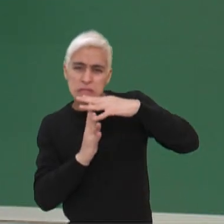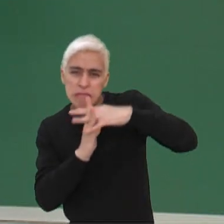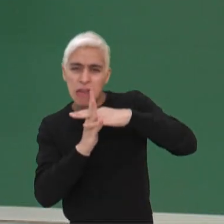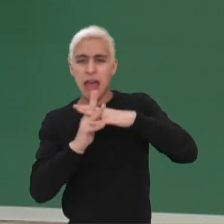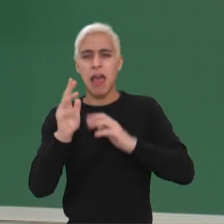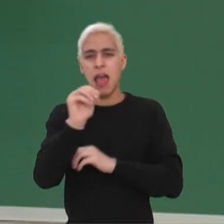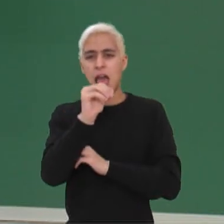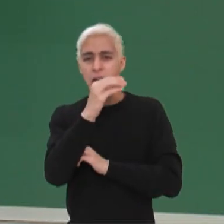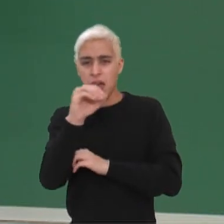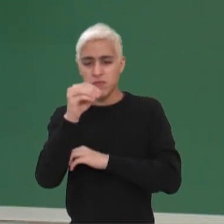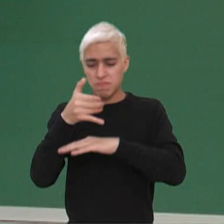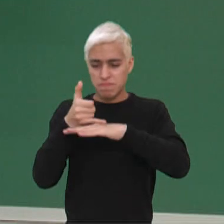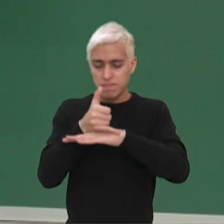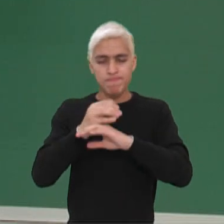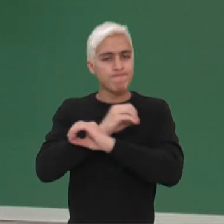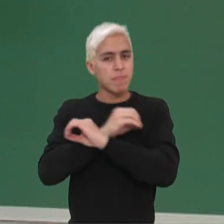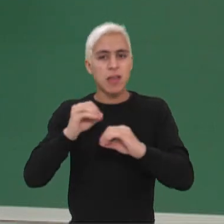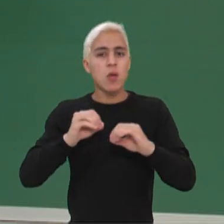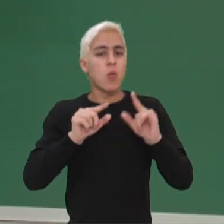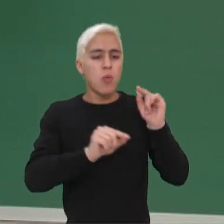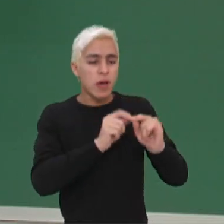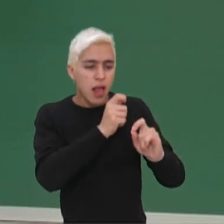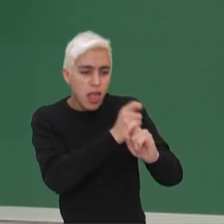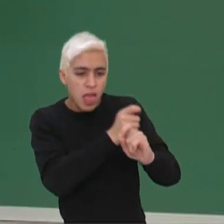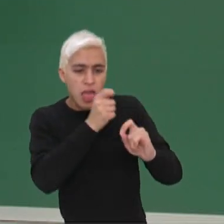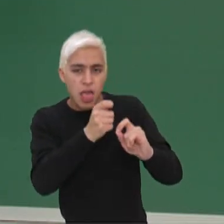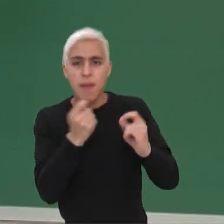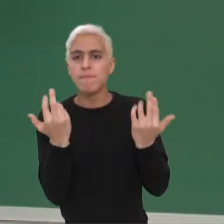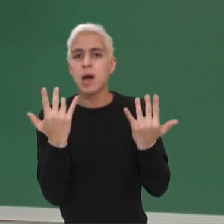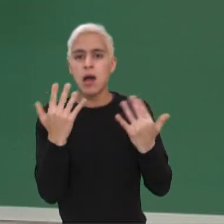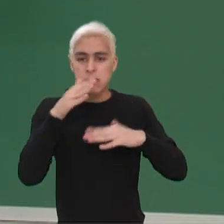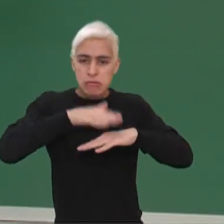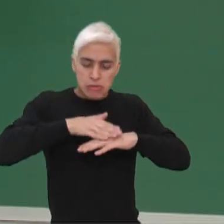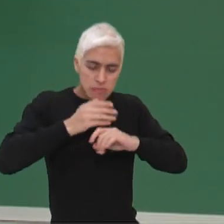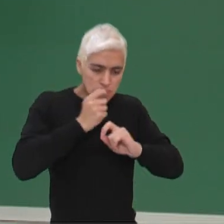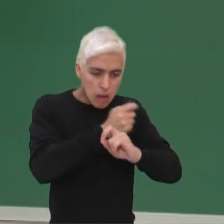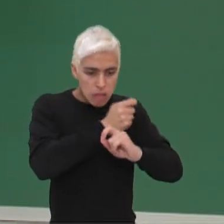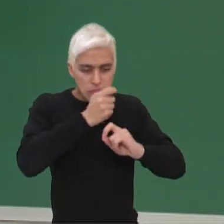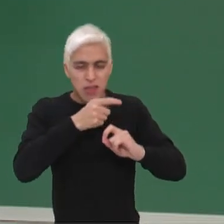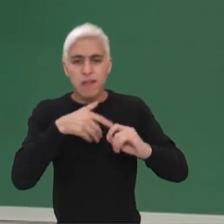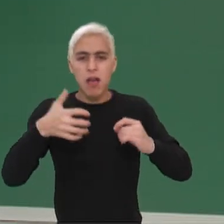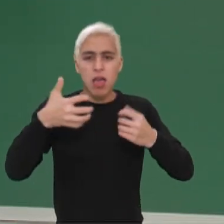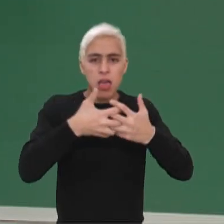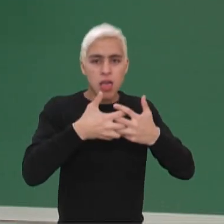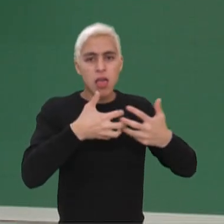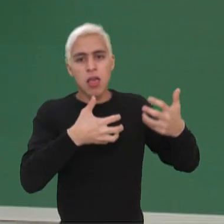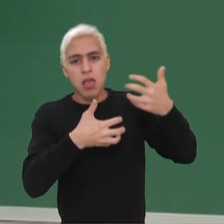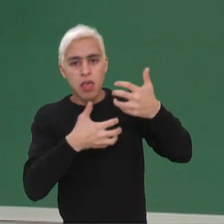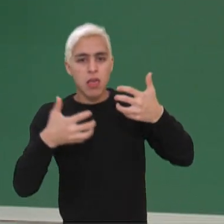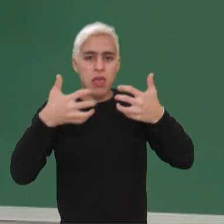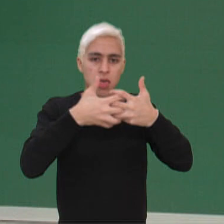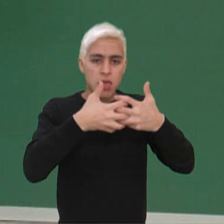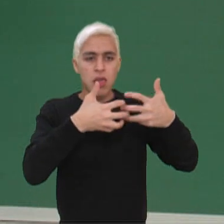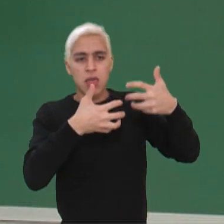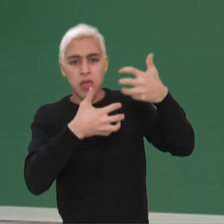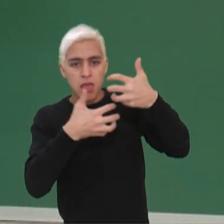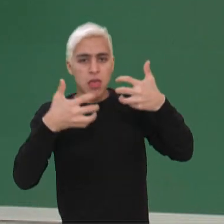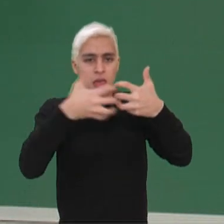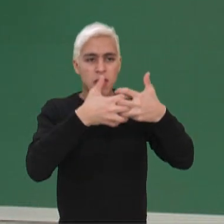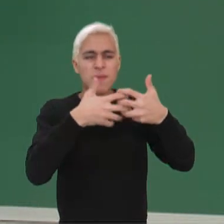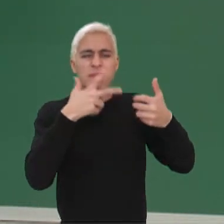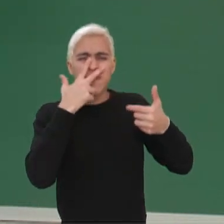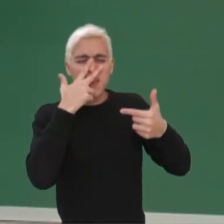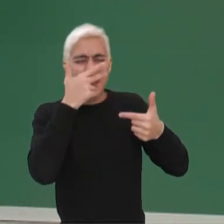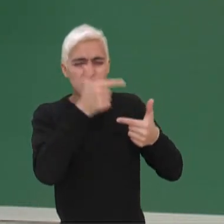aqui é esculpido à mão. Cada pedacinho esculpido encaixado em outros pedacinhos igualmente esculpidos. É um